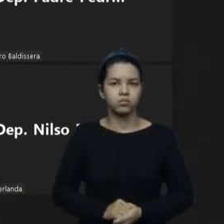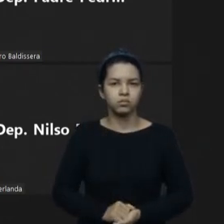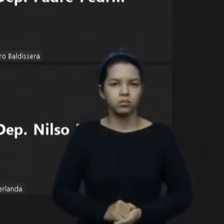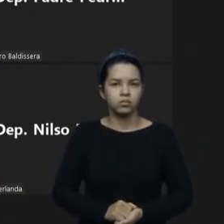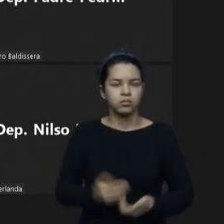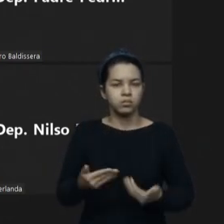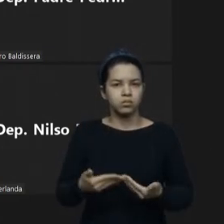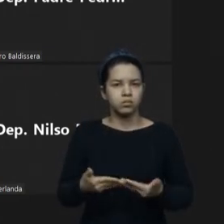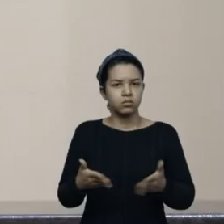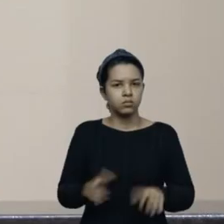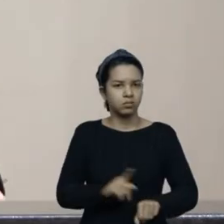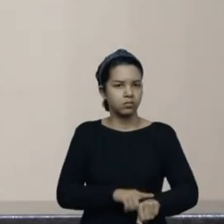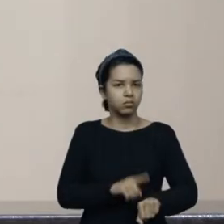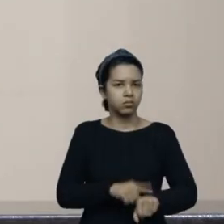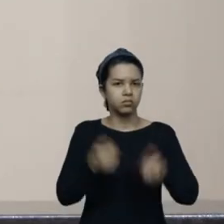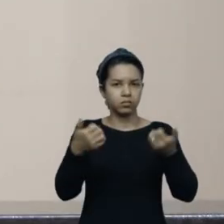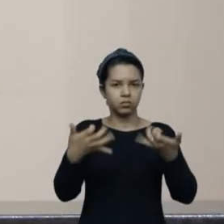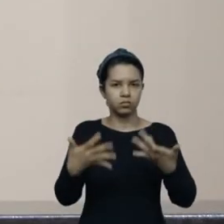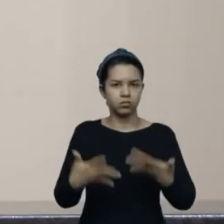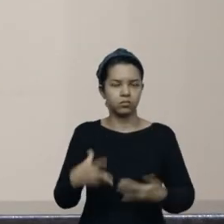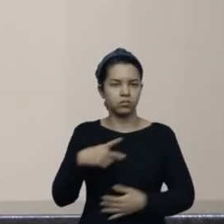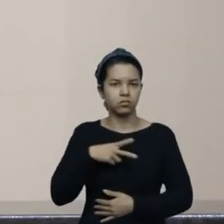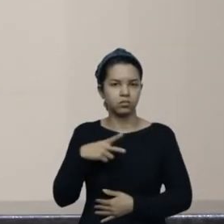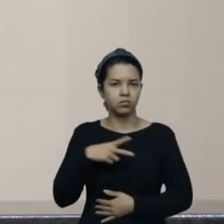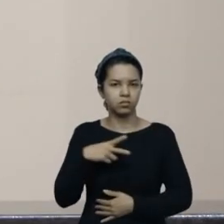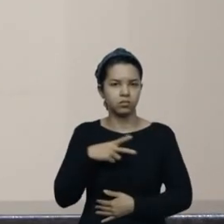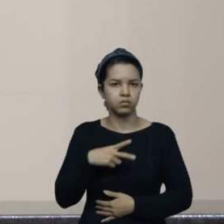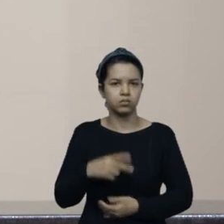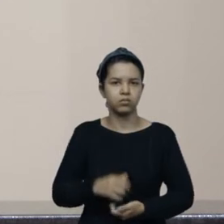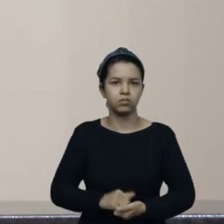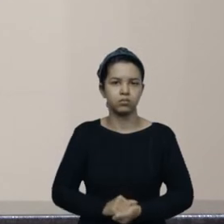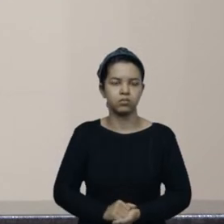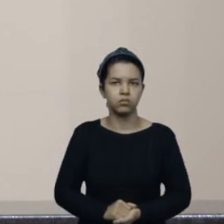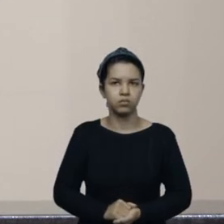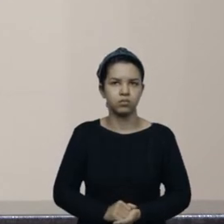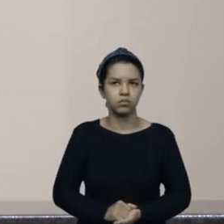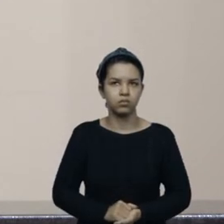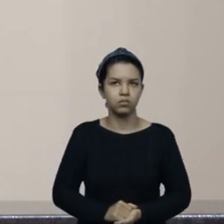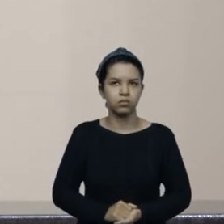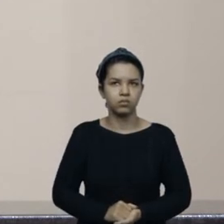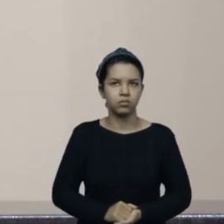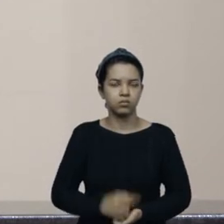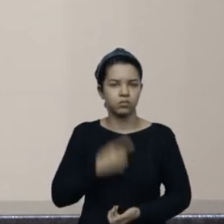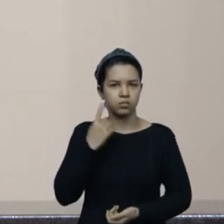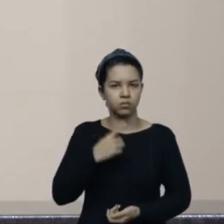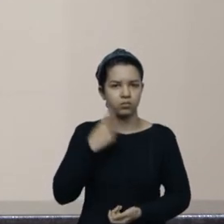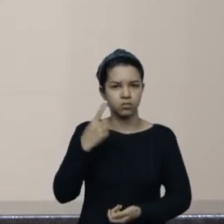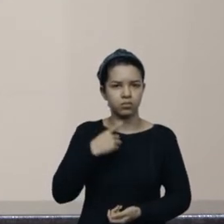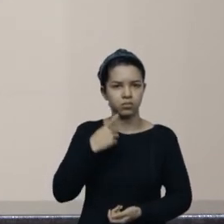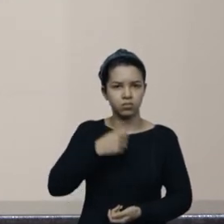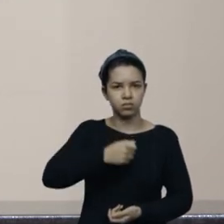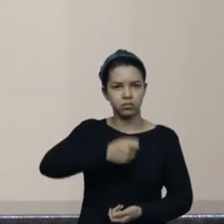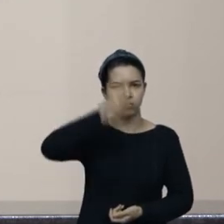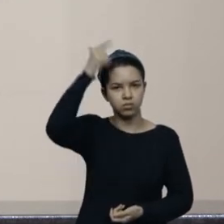Abrindo o horário de explicações pessoais... Presidente, deputado Adriano. Deputado Adriano Pereira.